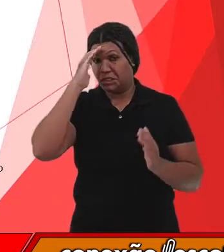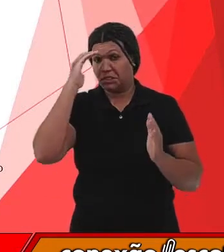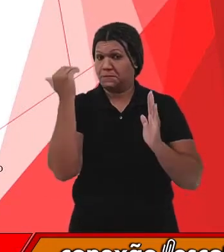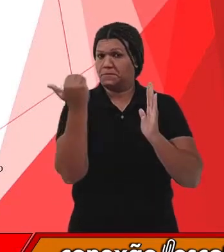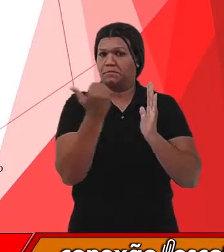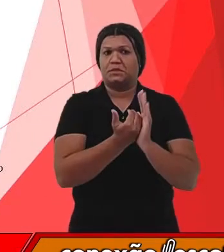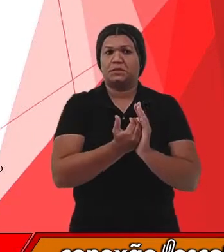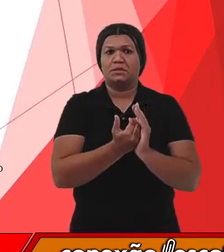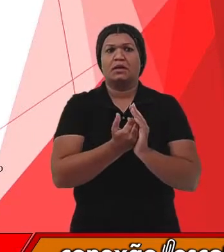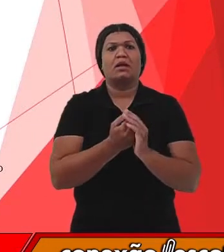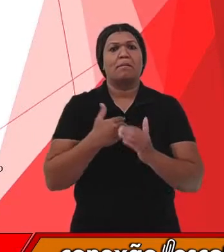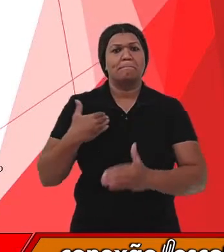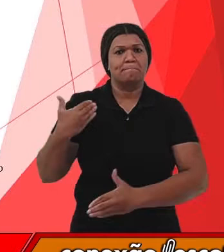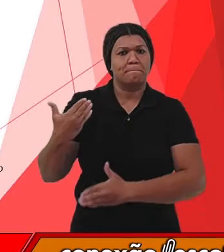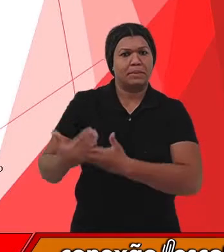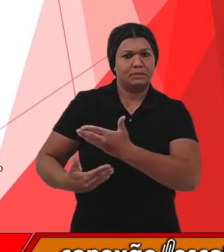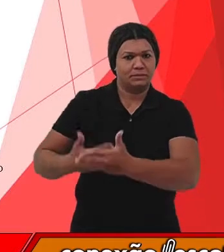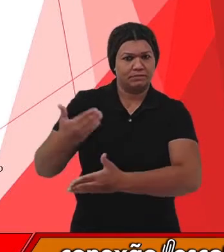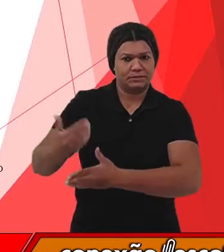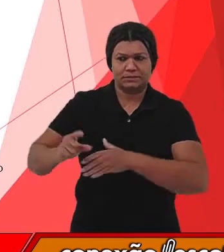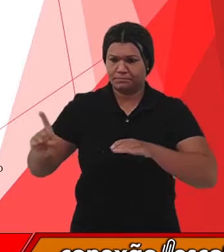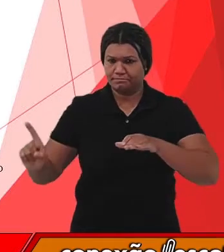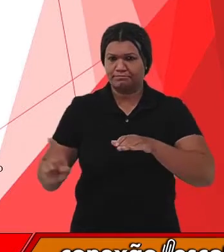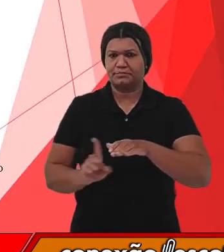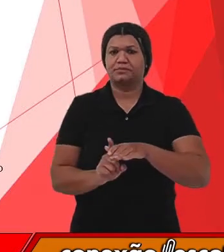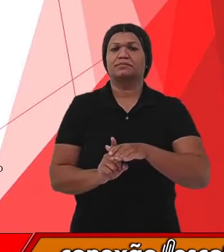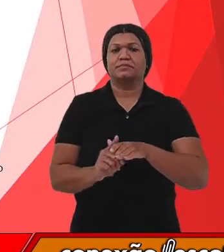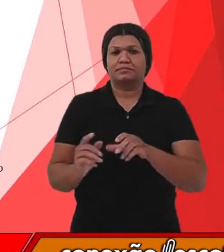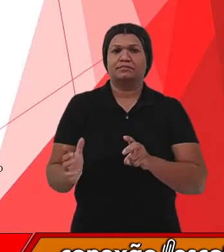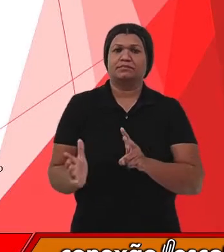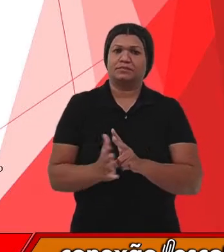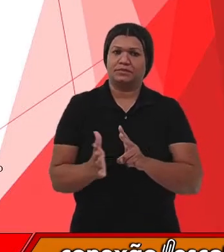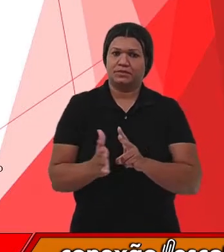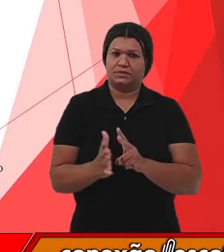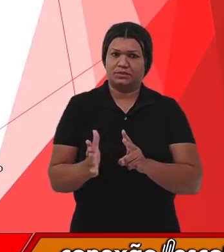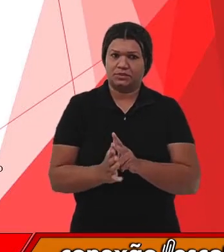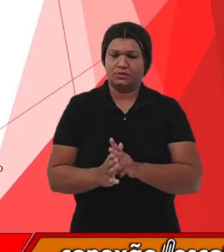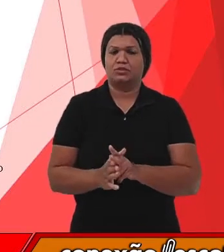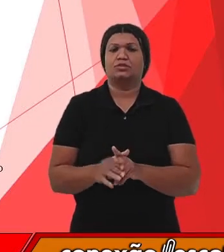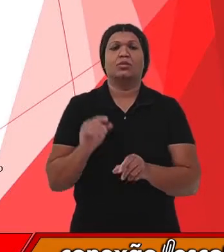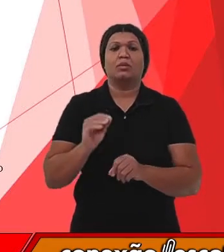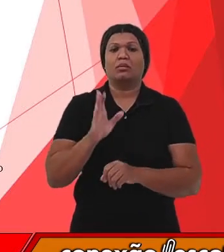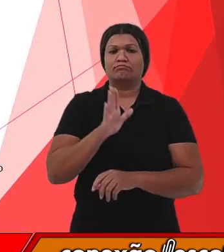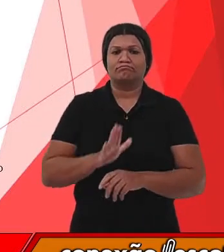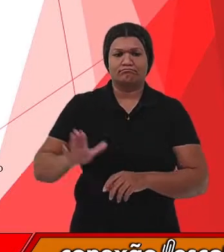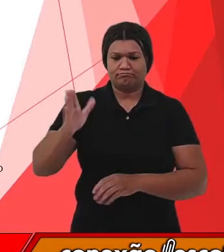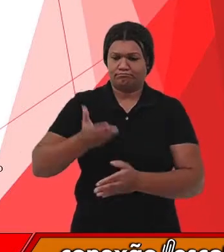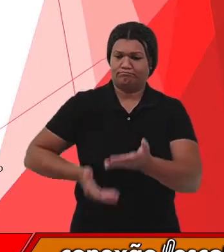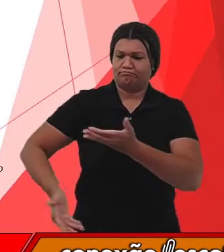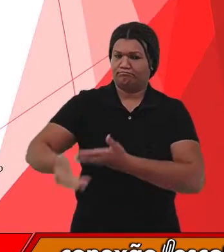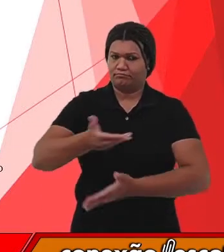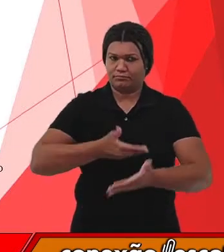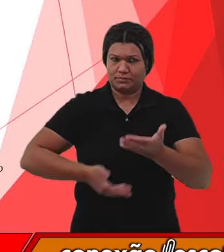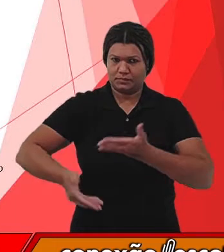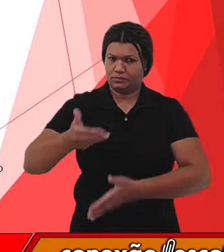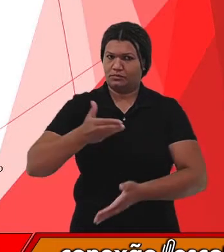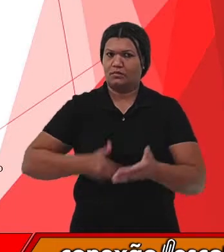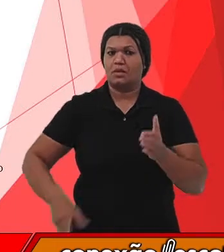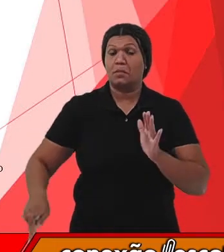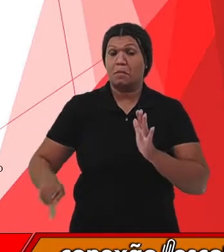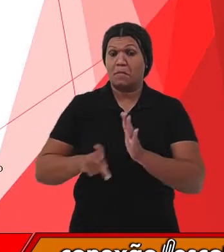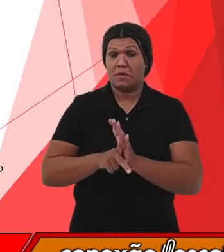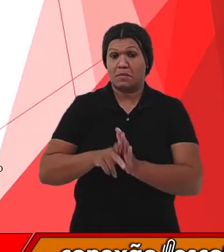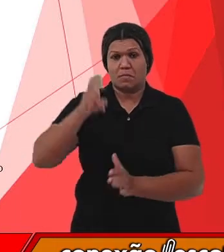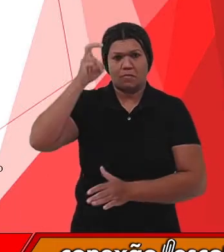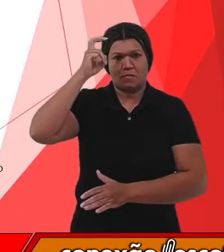Respeitar o processo de integração do índio à comunhão nacional, à coesão das comunidades indígenas, os seus valores